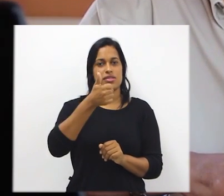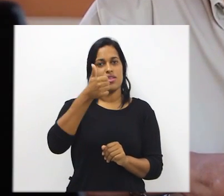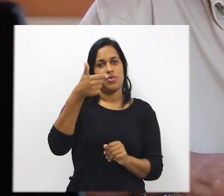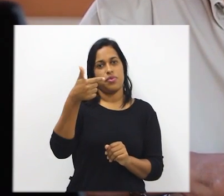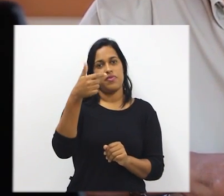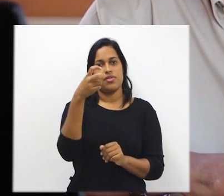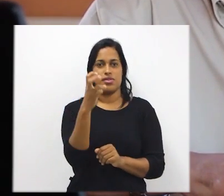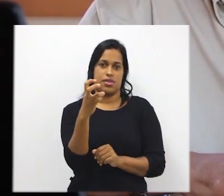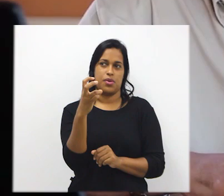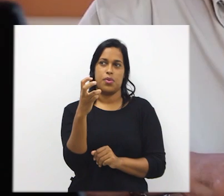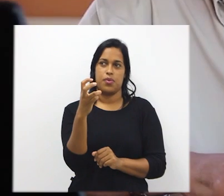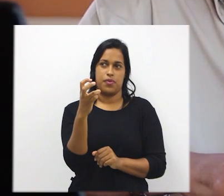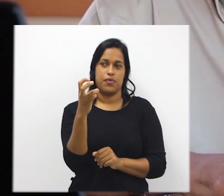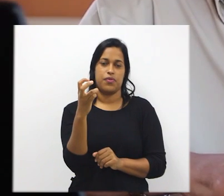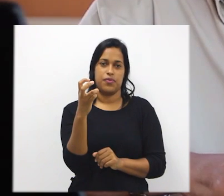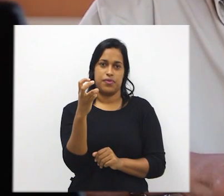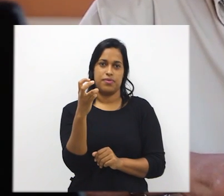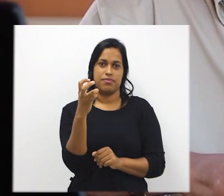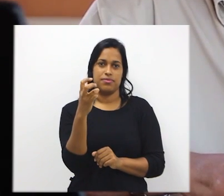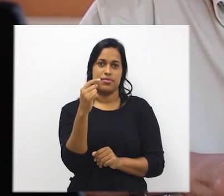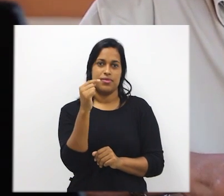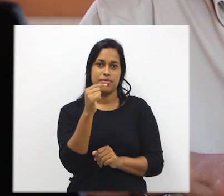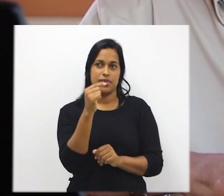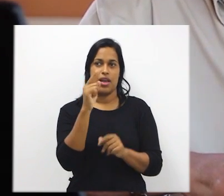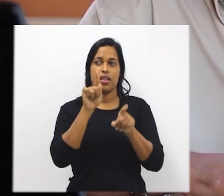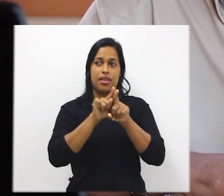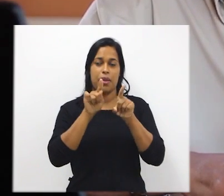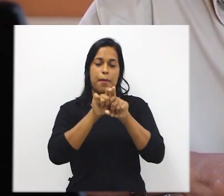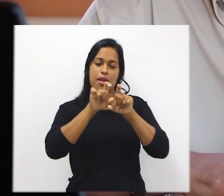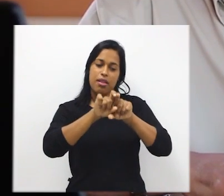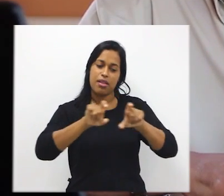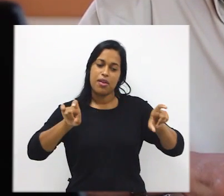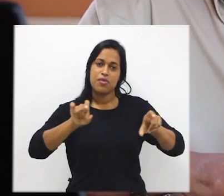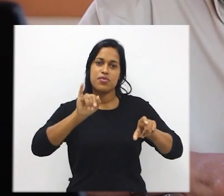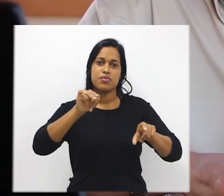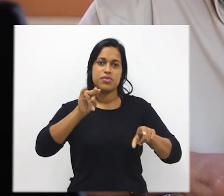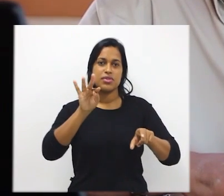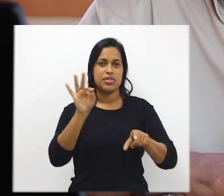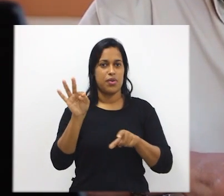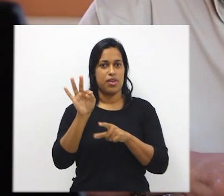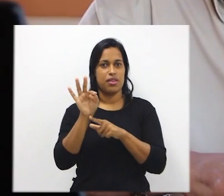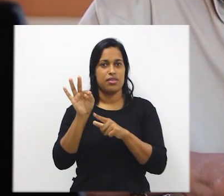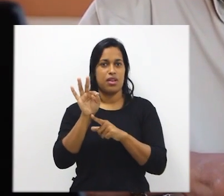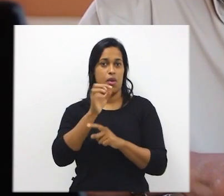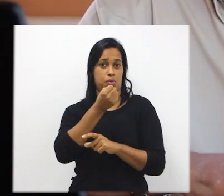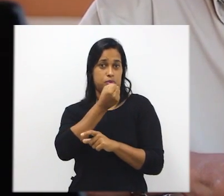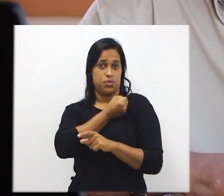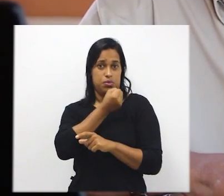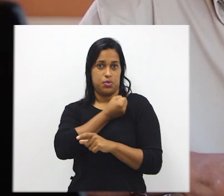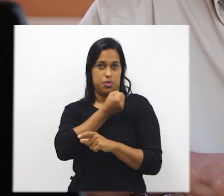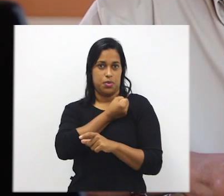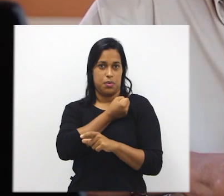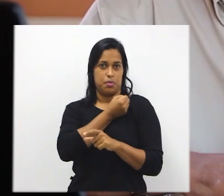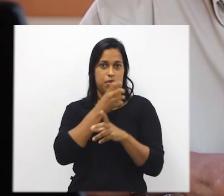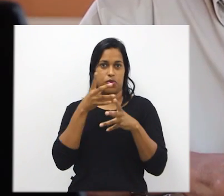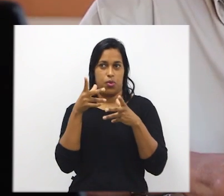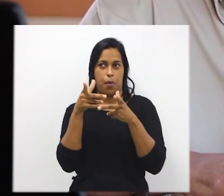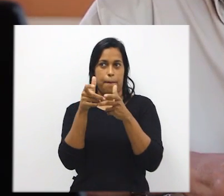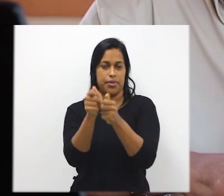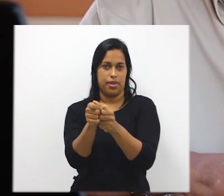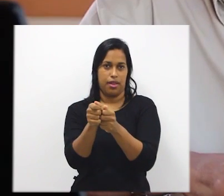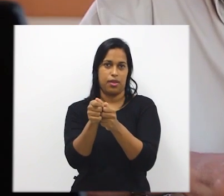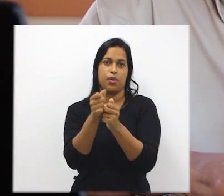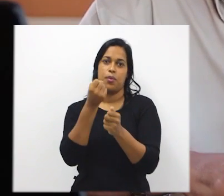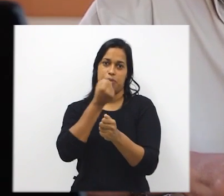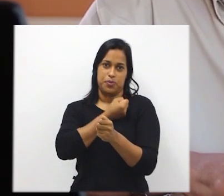125. Na função int, ele vai pegar um número inteiro, ou seja, vai pegar